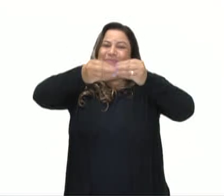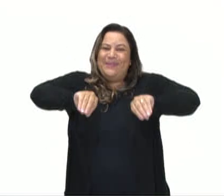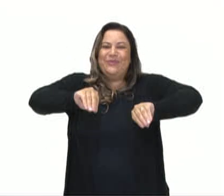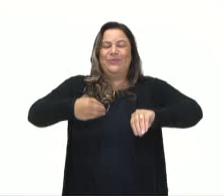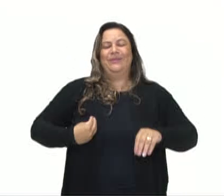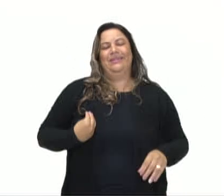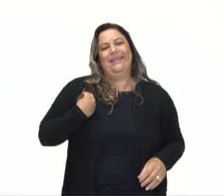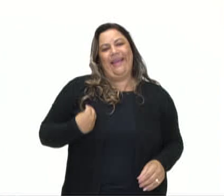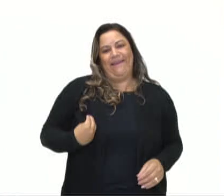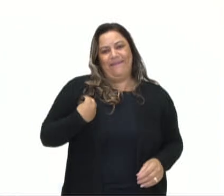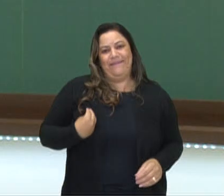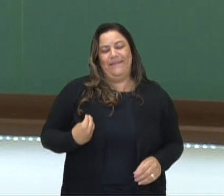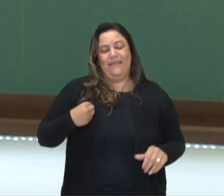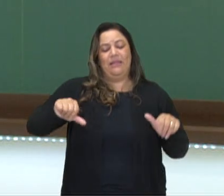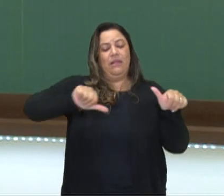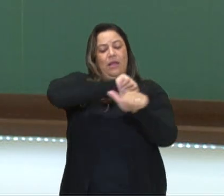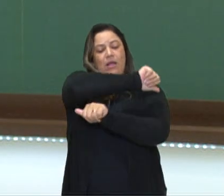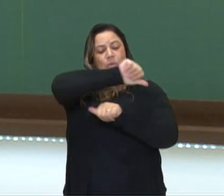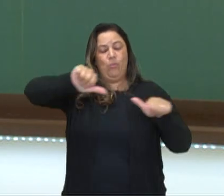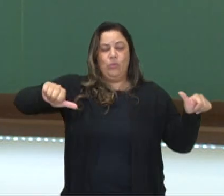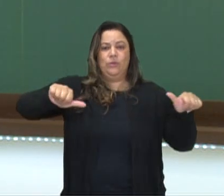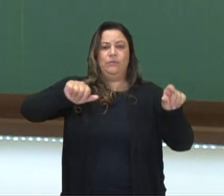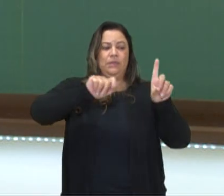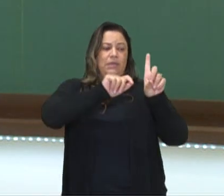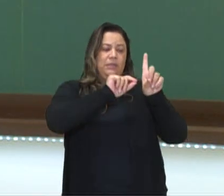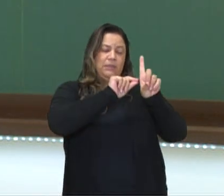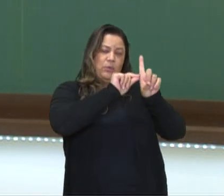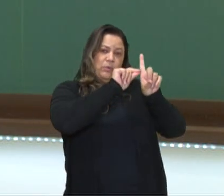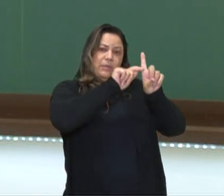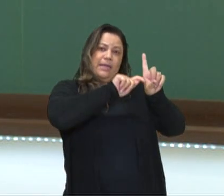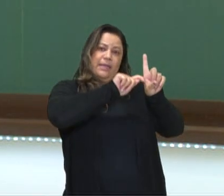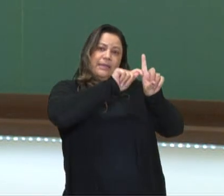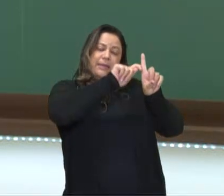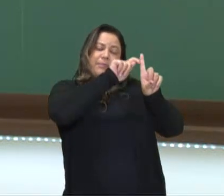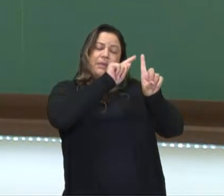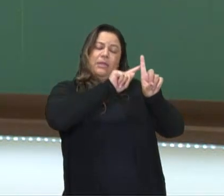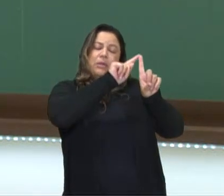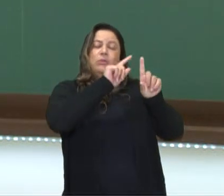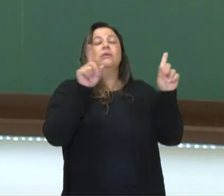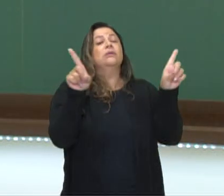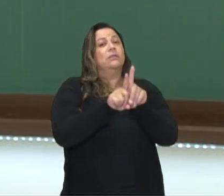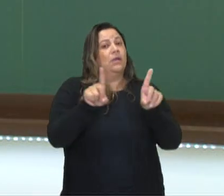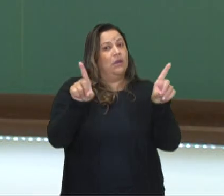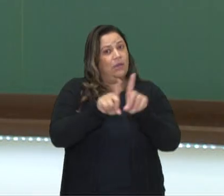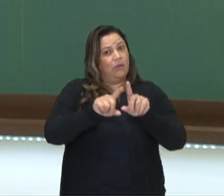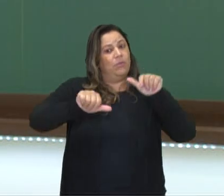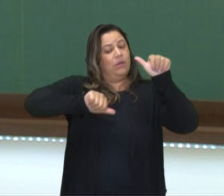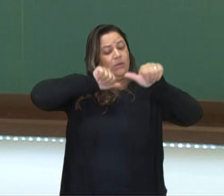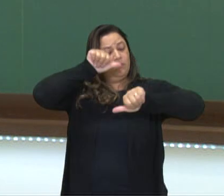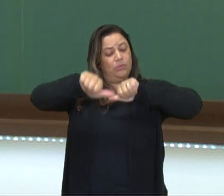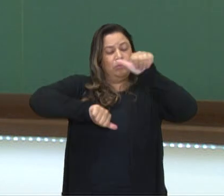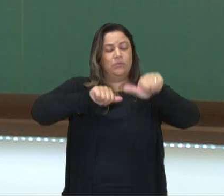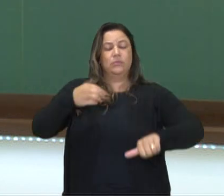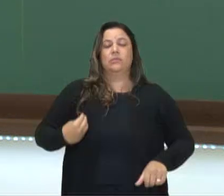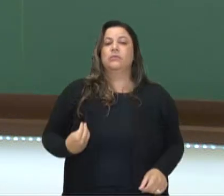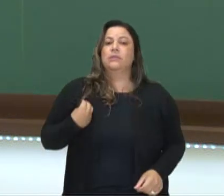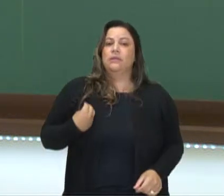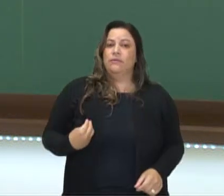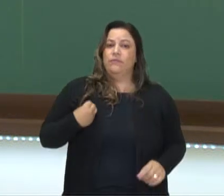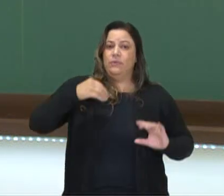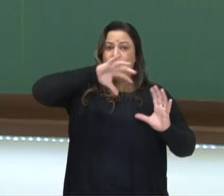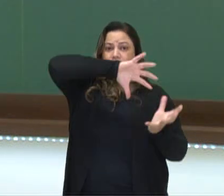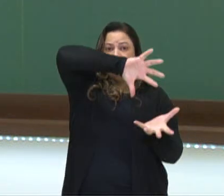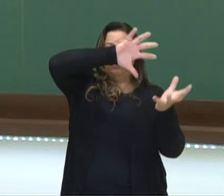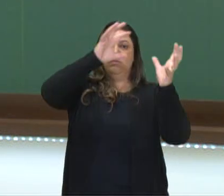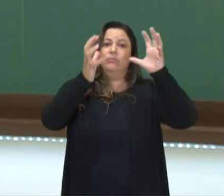planeta, pois as modificações da temperatura resultam também na modificação da vida no nosso planeta. Se,